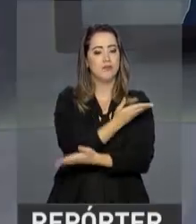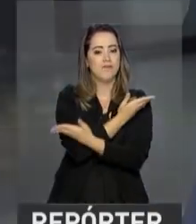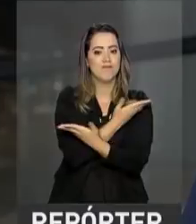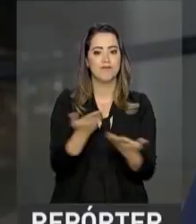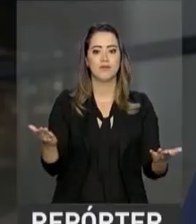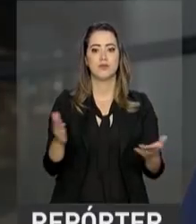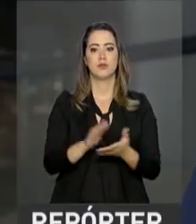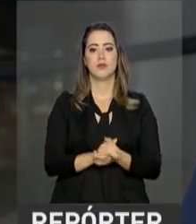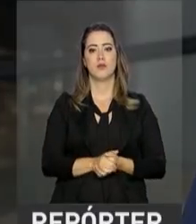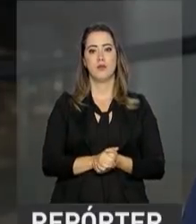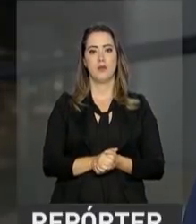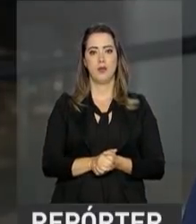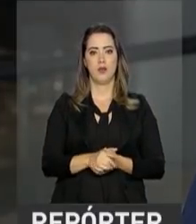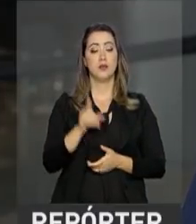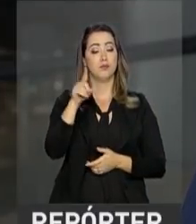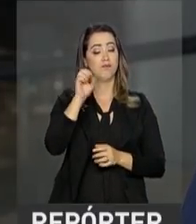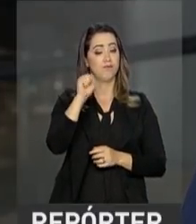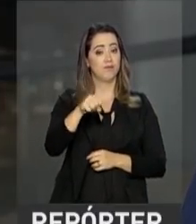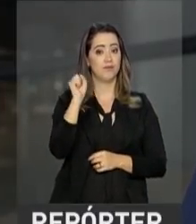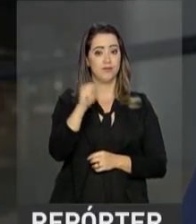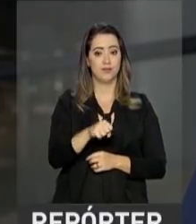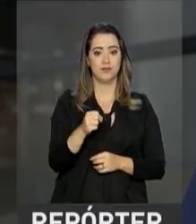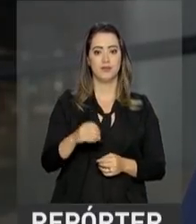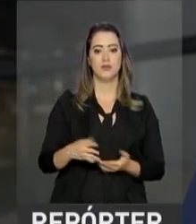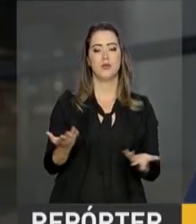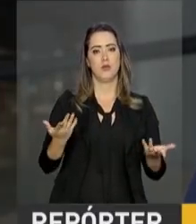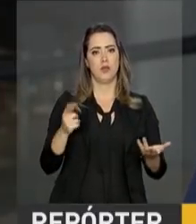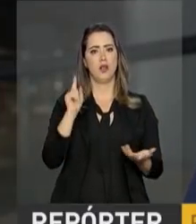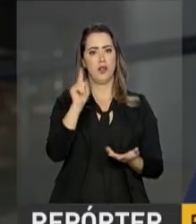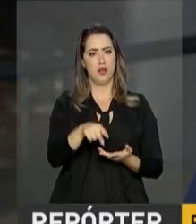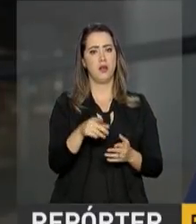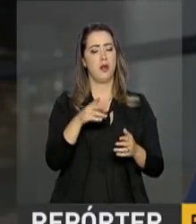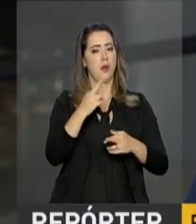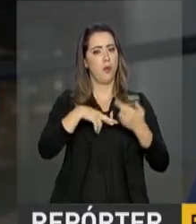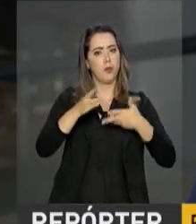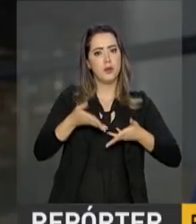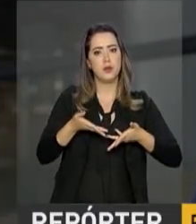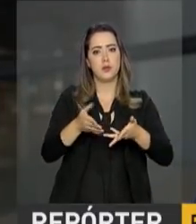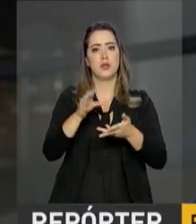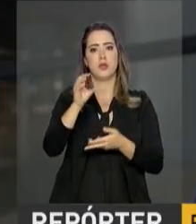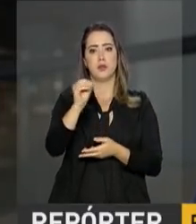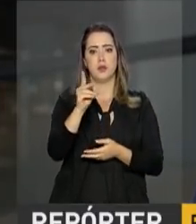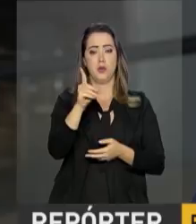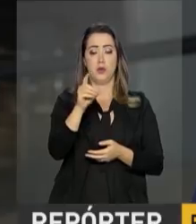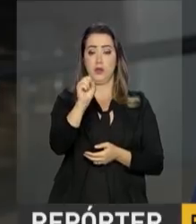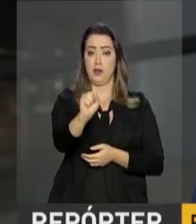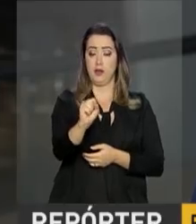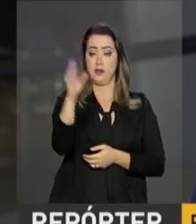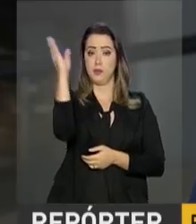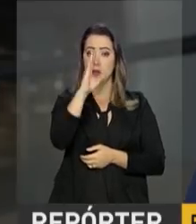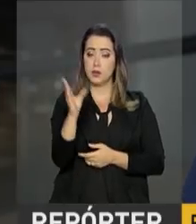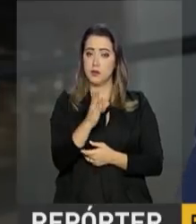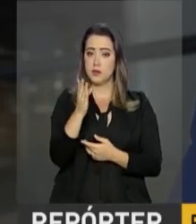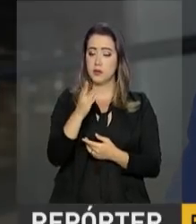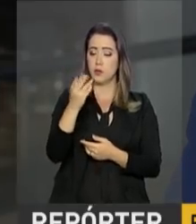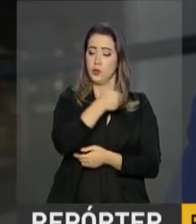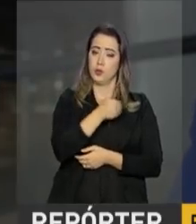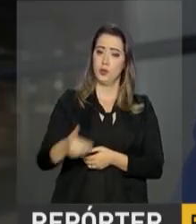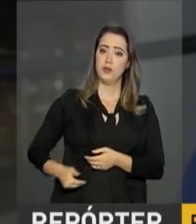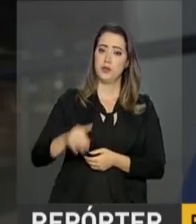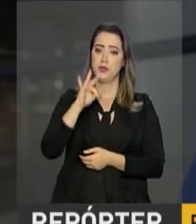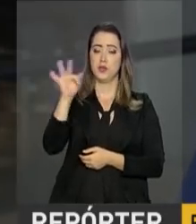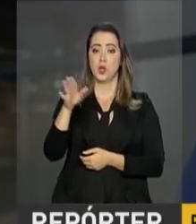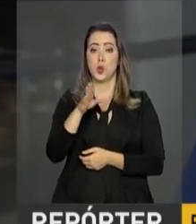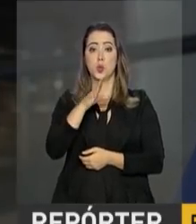boa tarde a todos exatamente é o prêmio o ds brasil lançado pelo governo federal com o objetivo de reconhecer boas